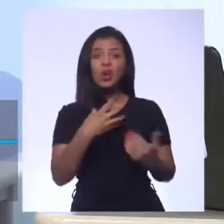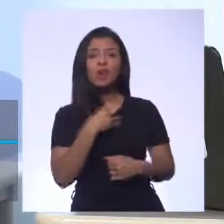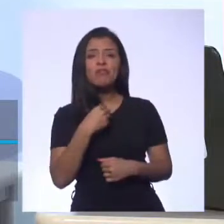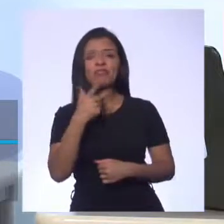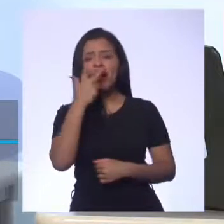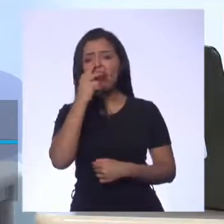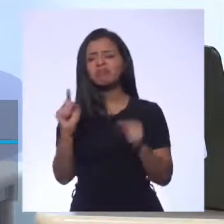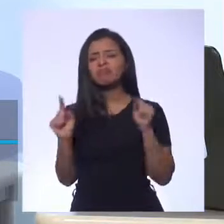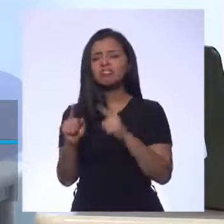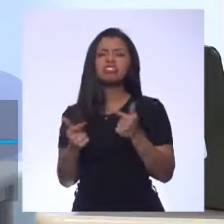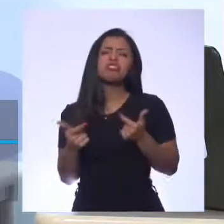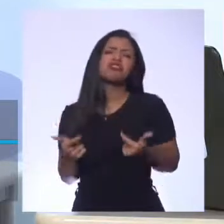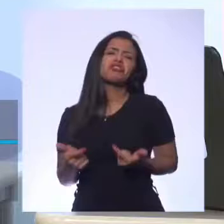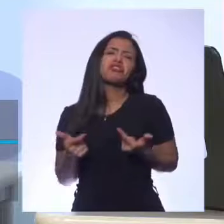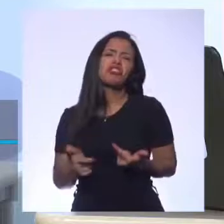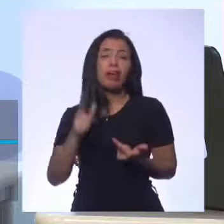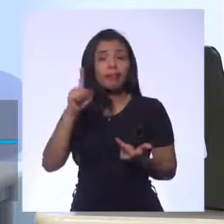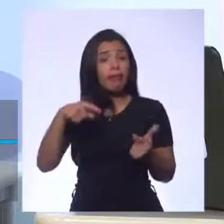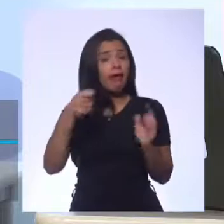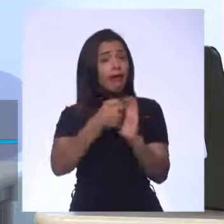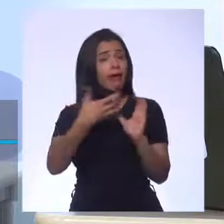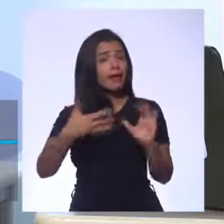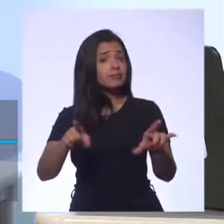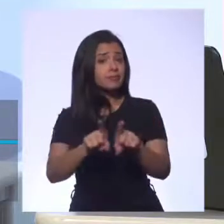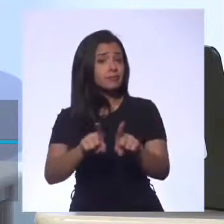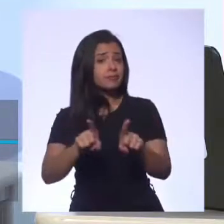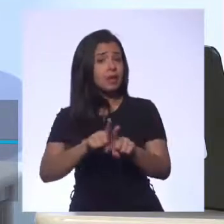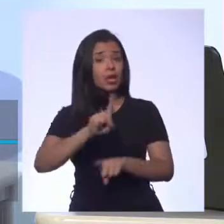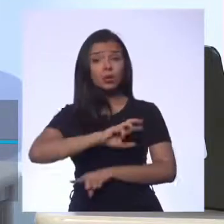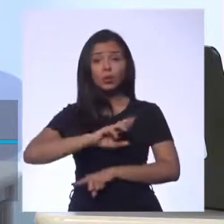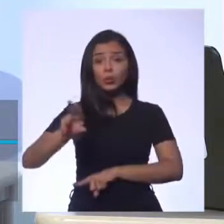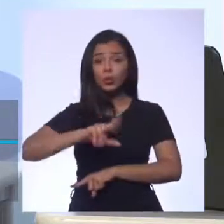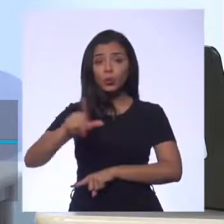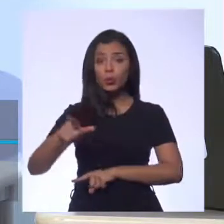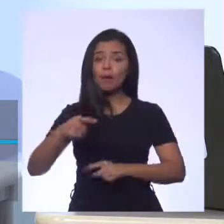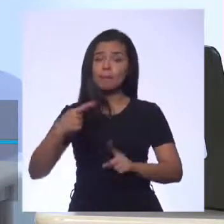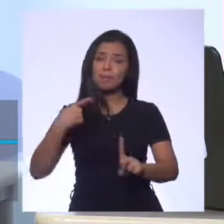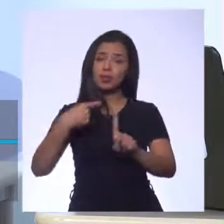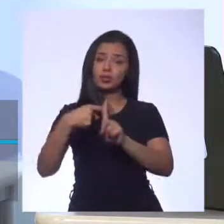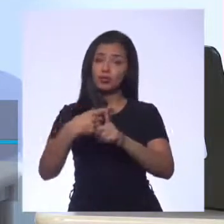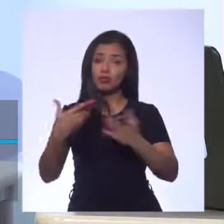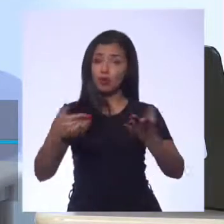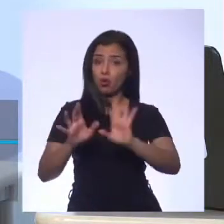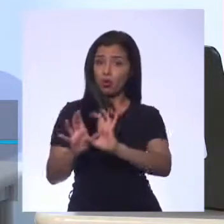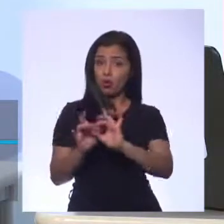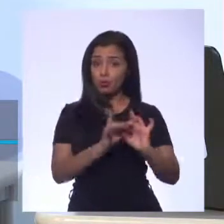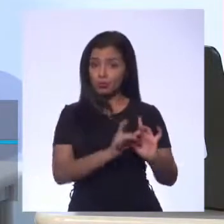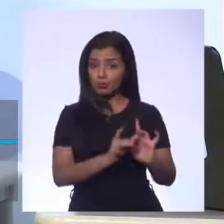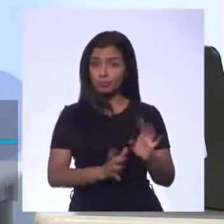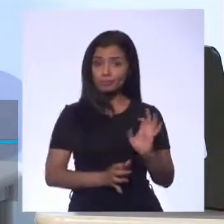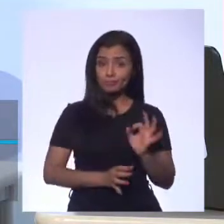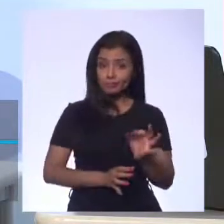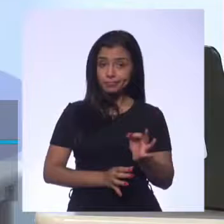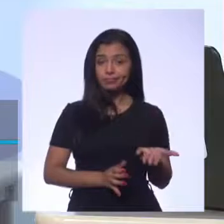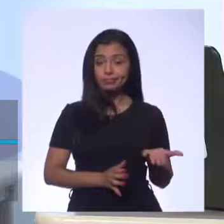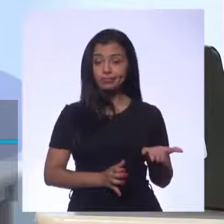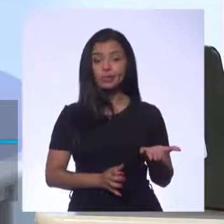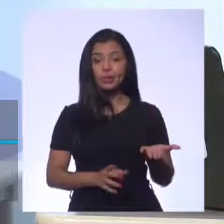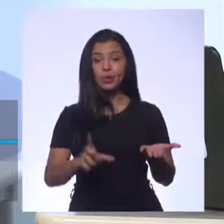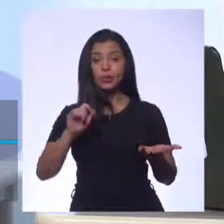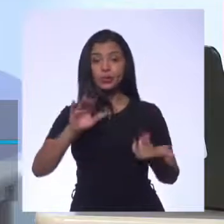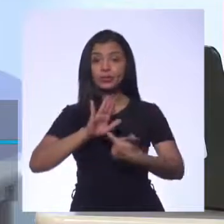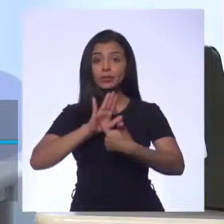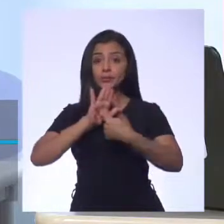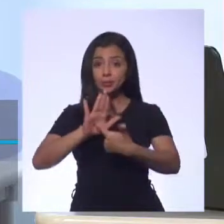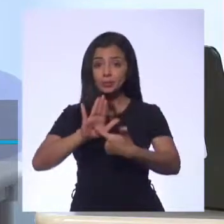chata. Chata é uma característica que não é uma característica positiva nesse contexto aí, né? De acordo com o que os filhos